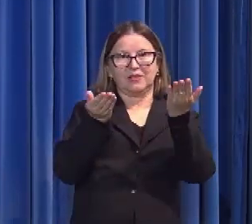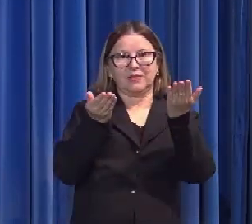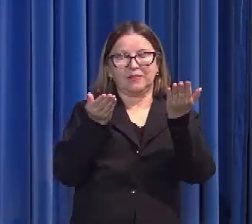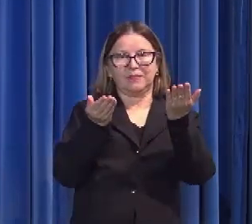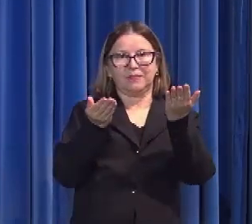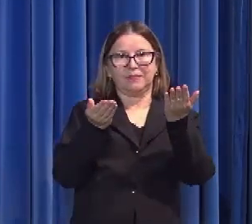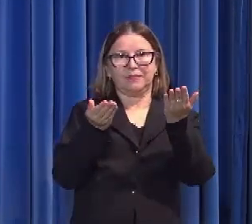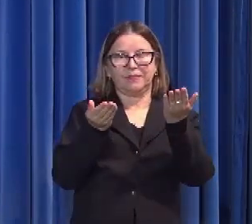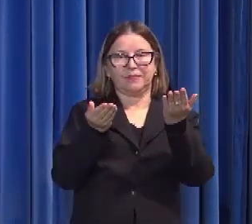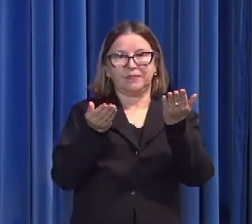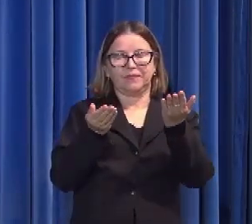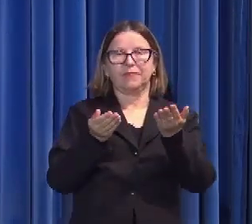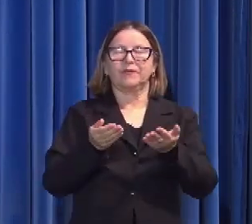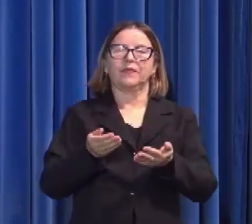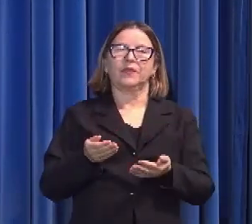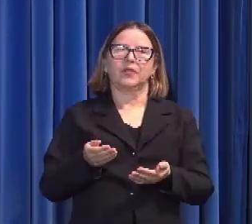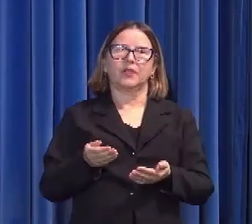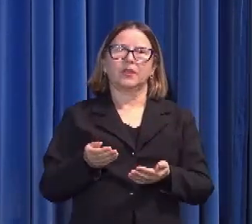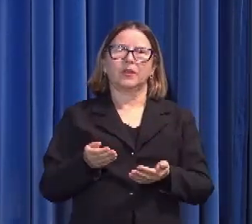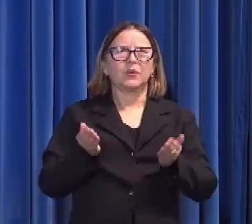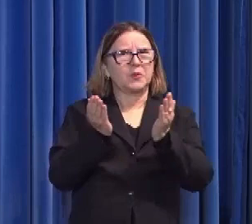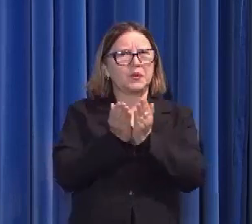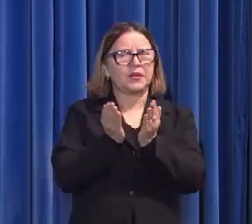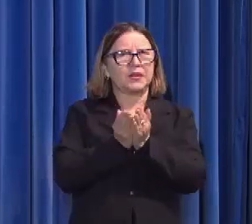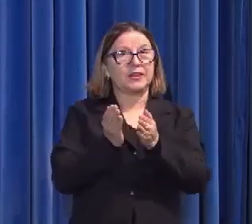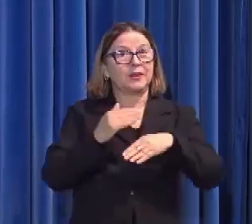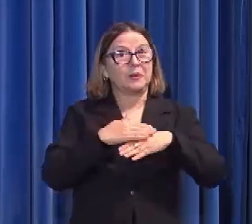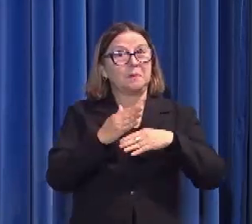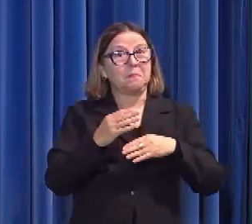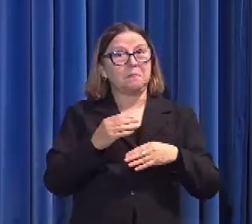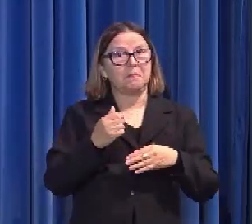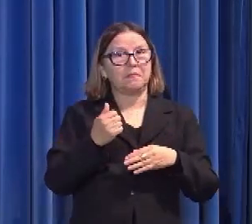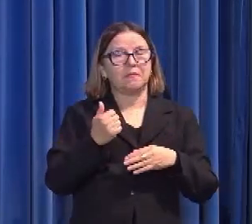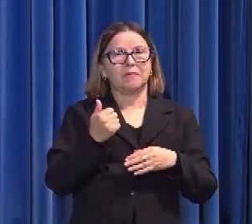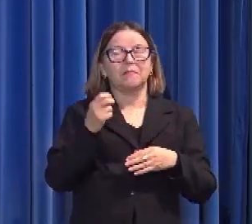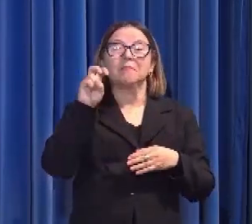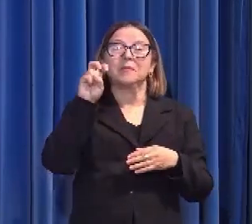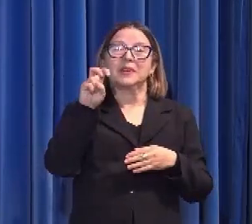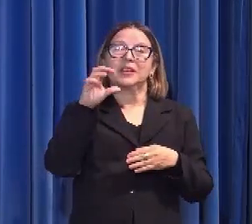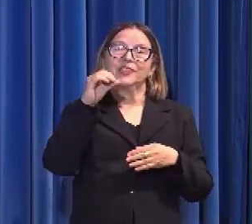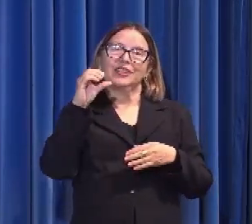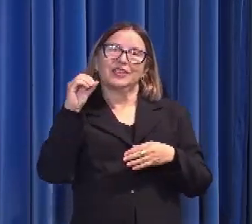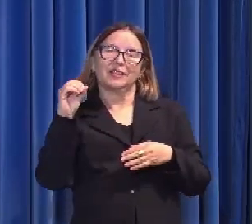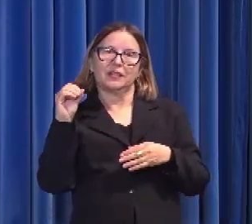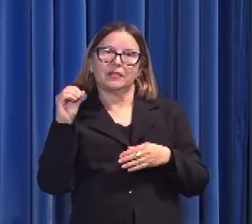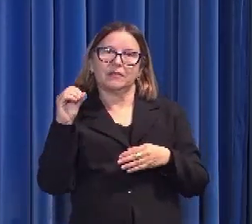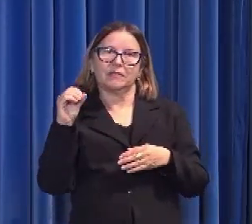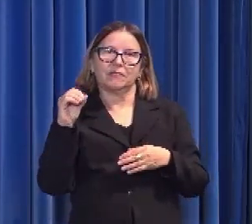mais de 500 é mas na hora de permanecer